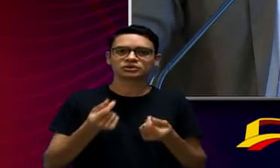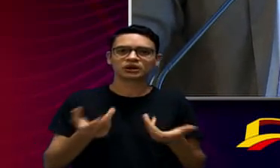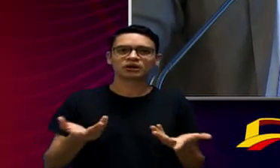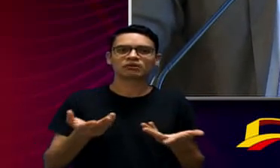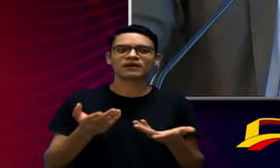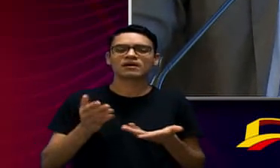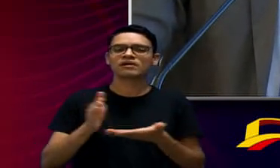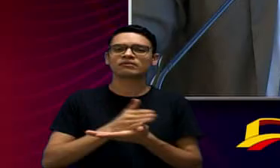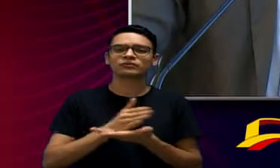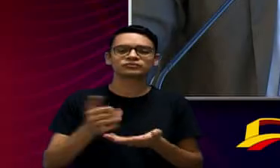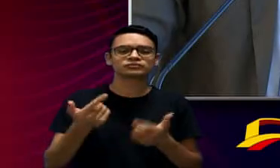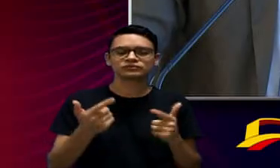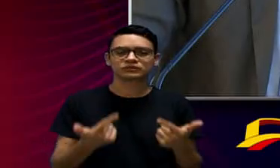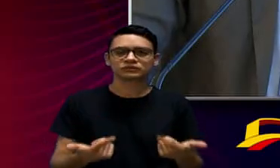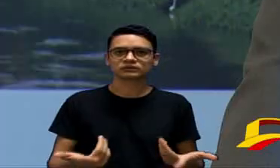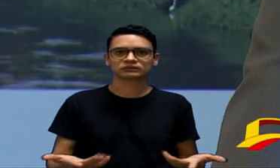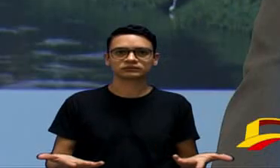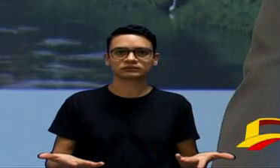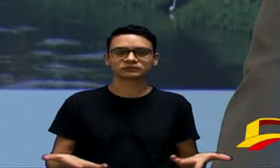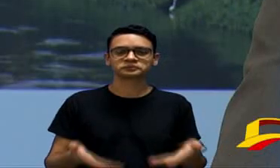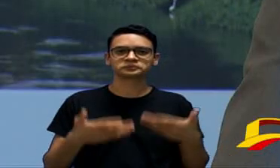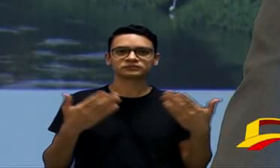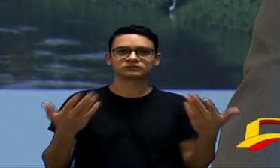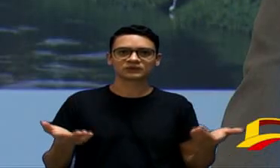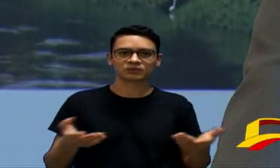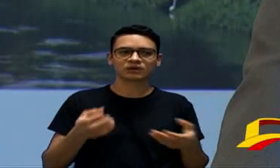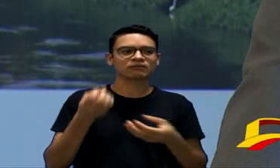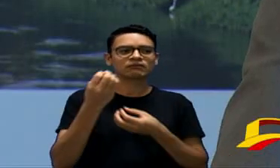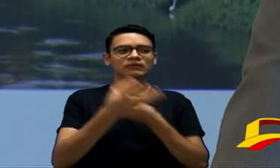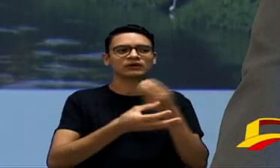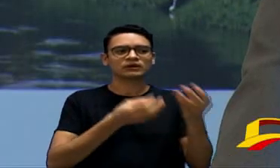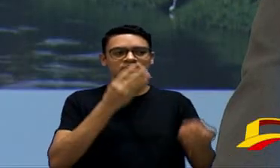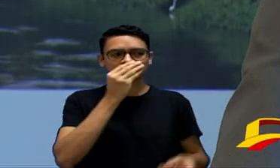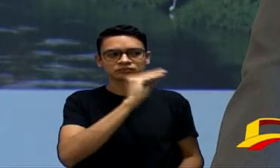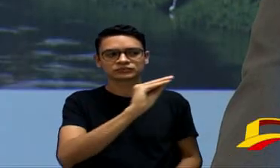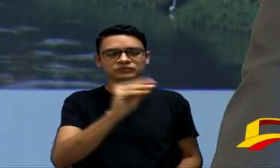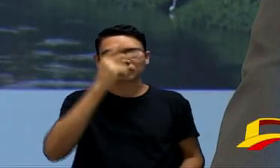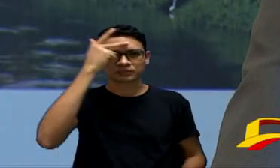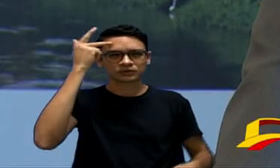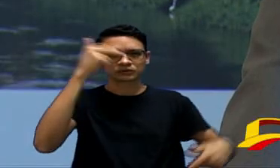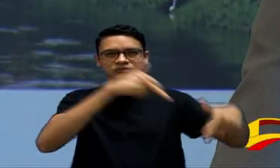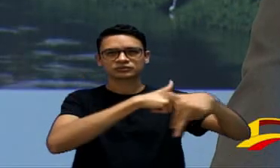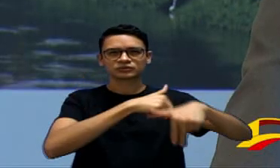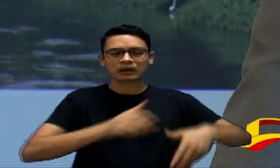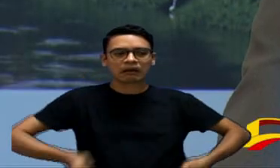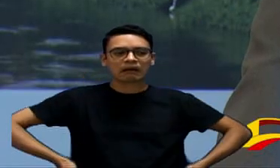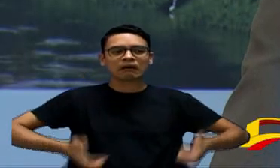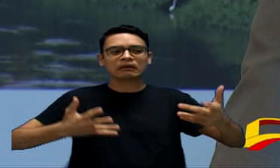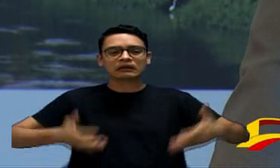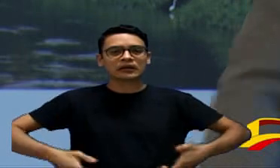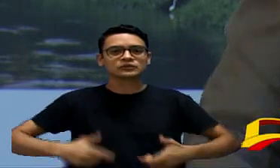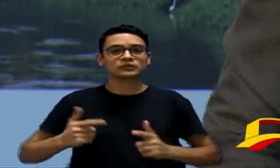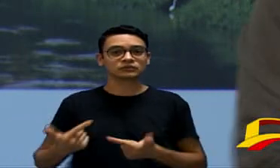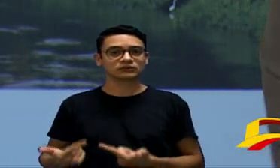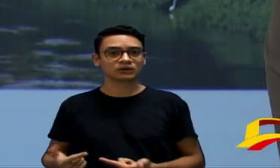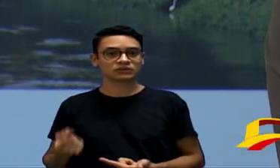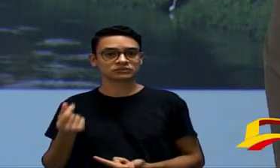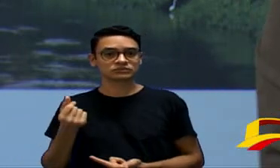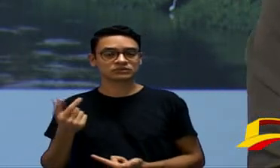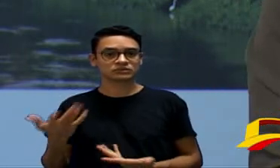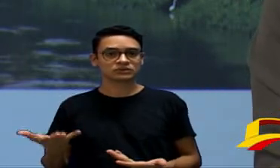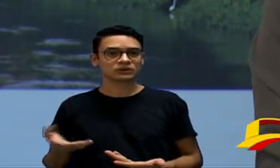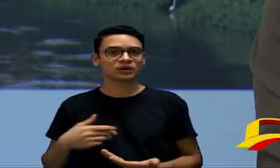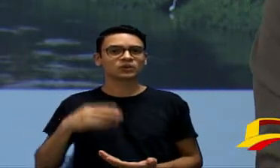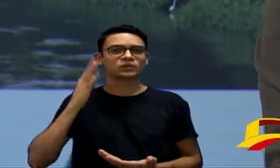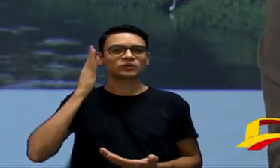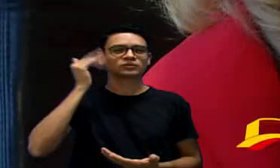têm. Sim, mas a vereadora... Para não deixar, como o senhor diz, a população desassistida, gasta o que não tem, criando guardas municipais. Eu conheço